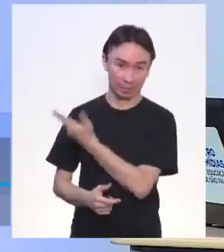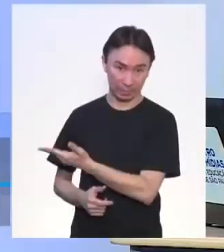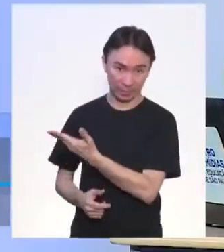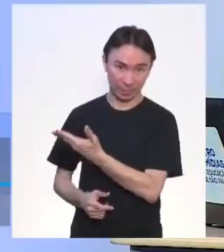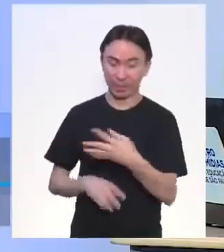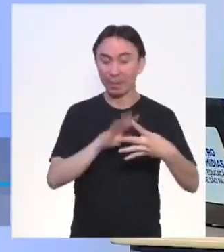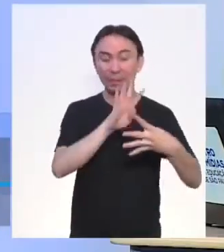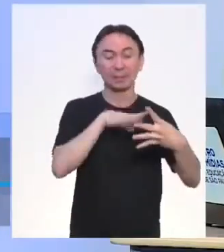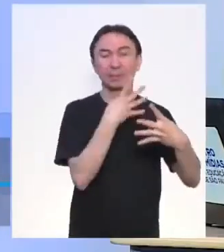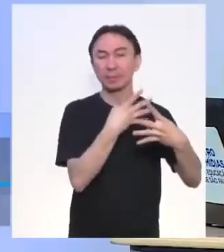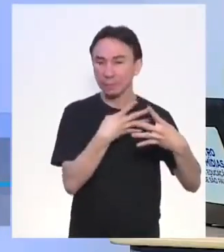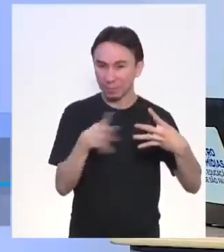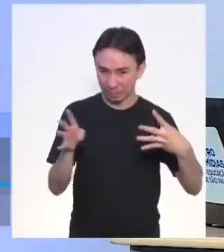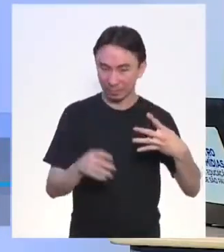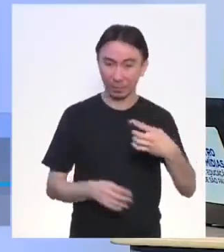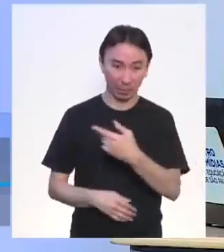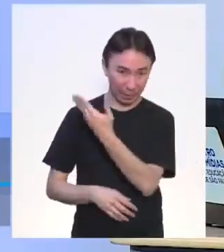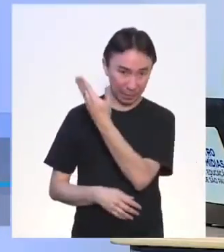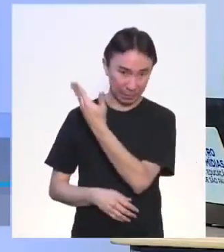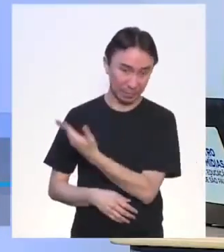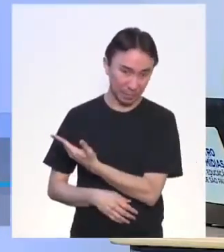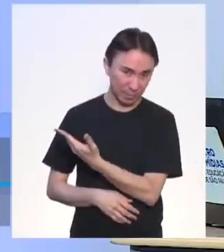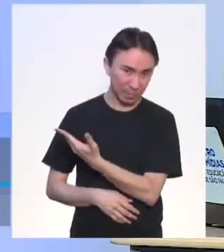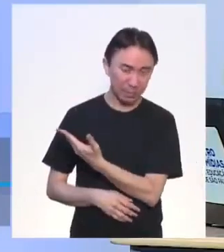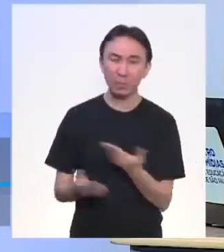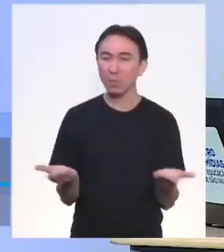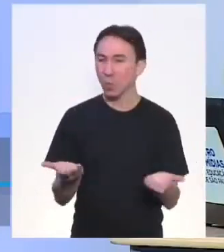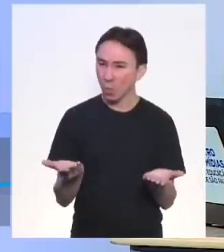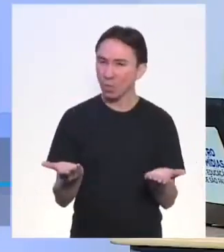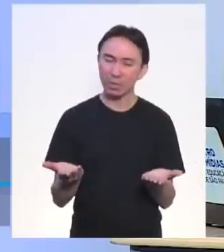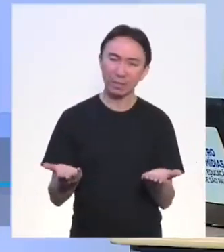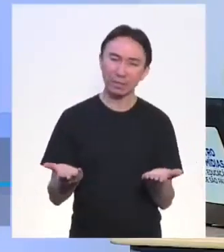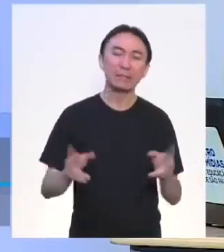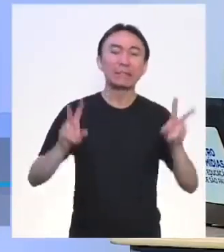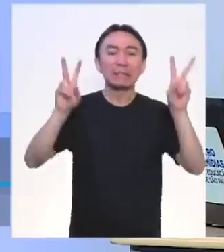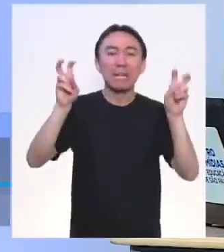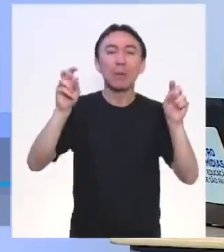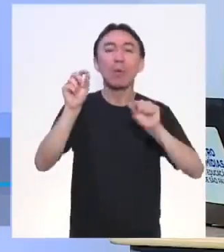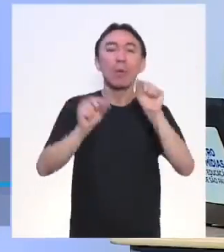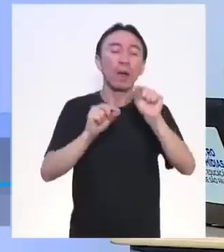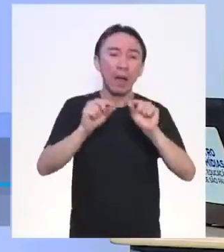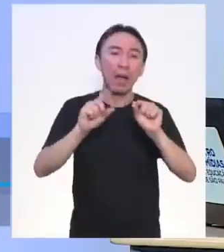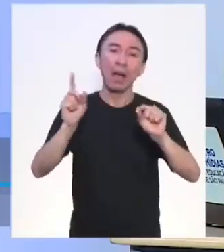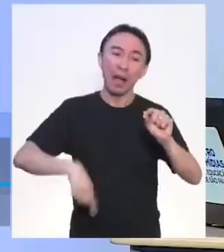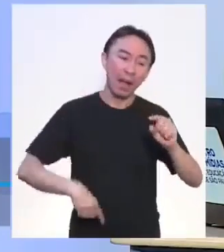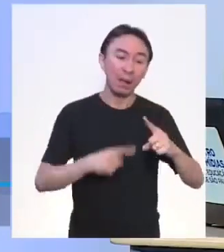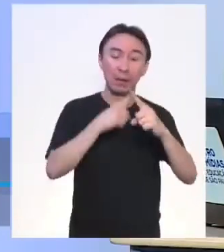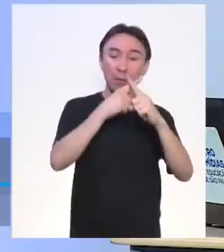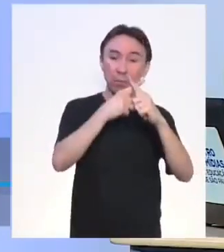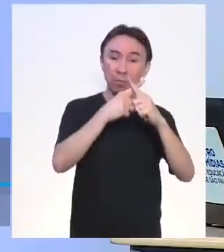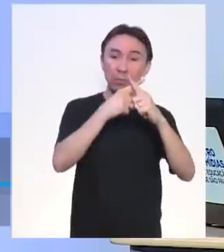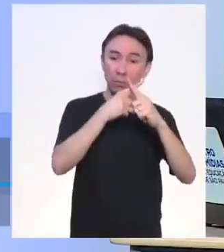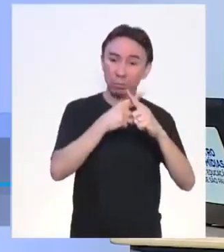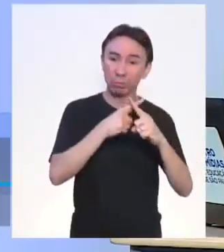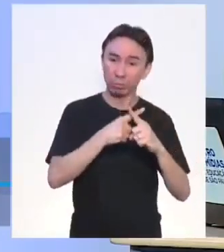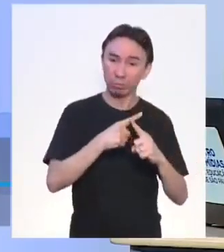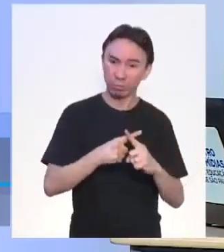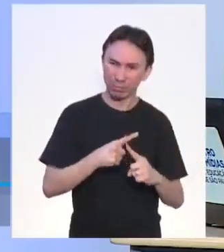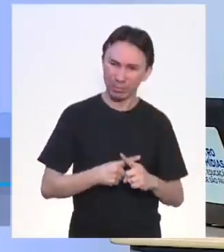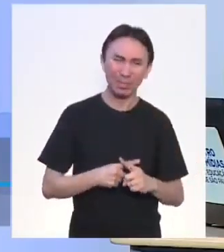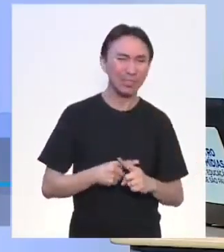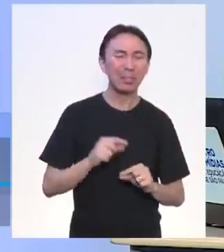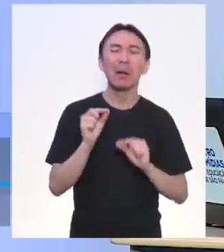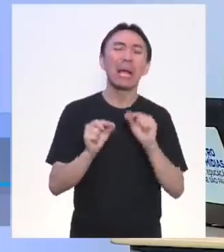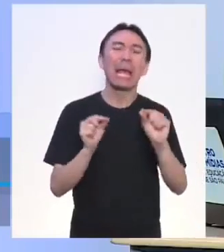Pitágoras. Porque o tema da nossa aula são os múltiplos, né? E falar de múltiplos é falar da tabuada. Quem são os múltiplos?